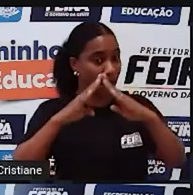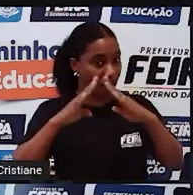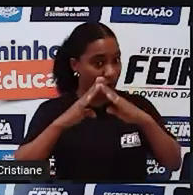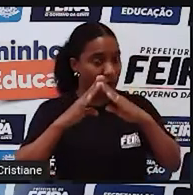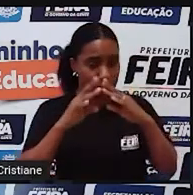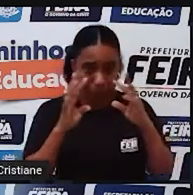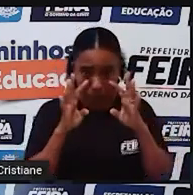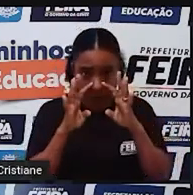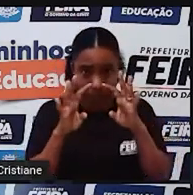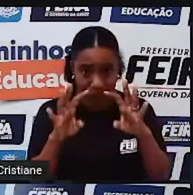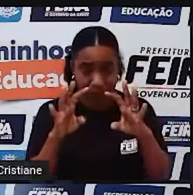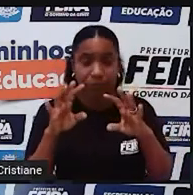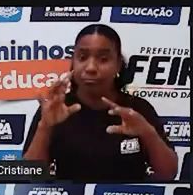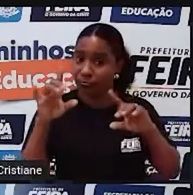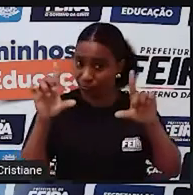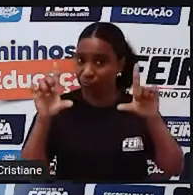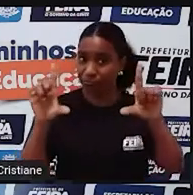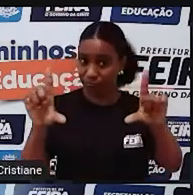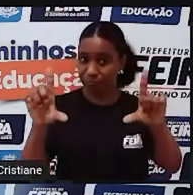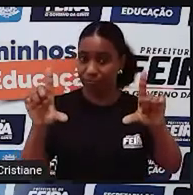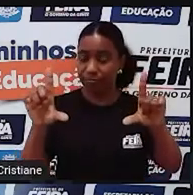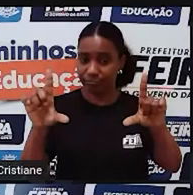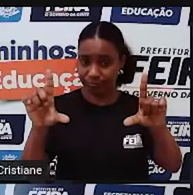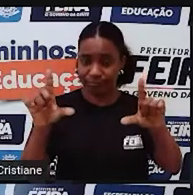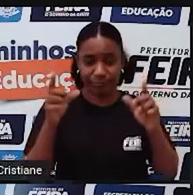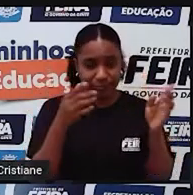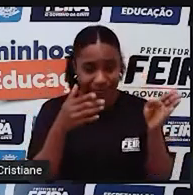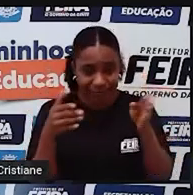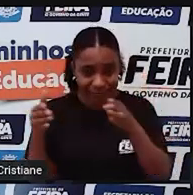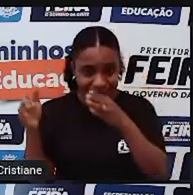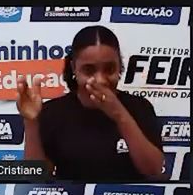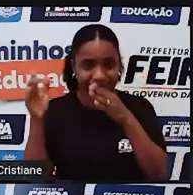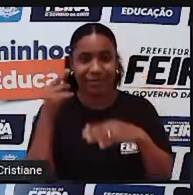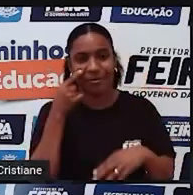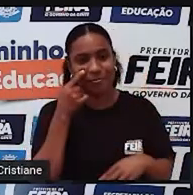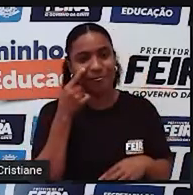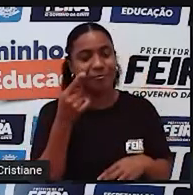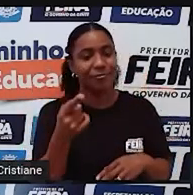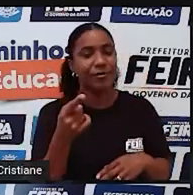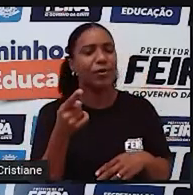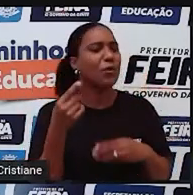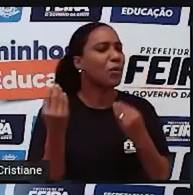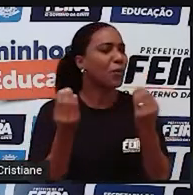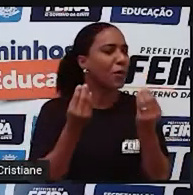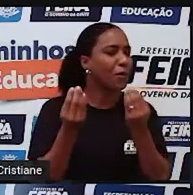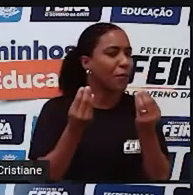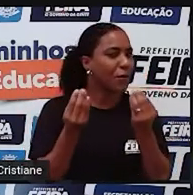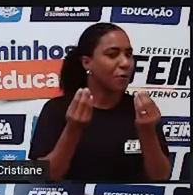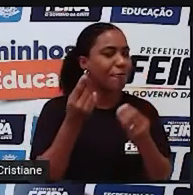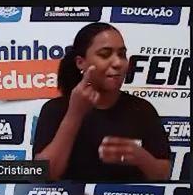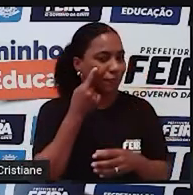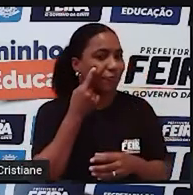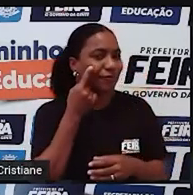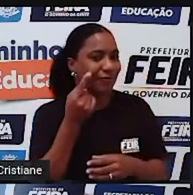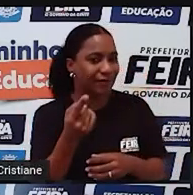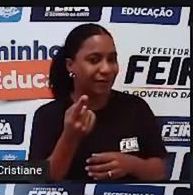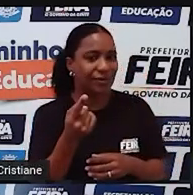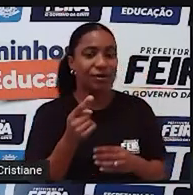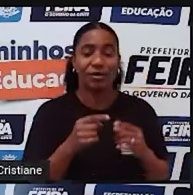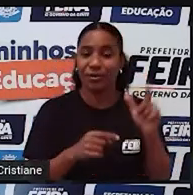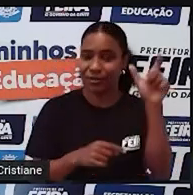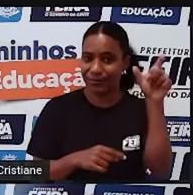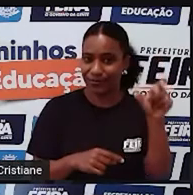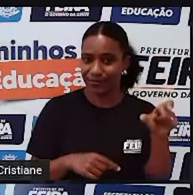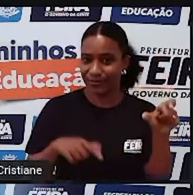vocês e também observem quais expressões foram utilizadas por essas duas